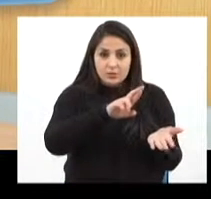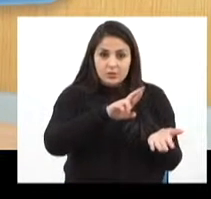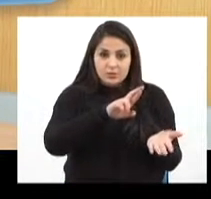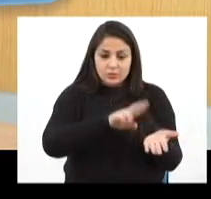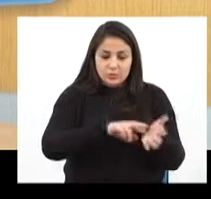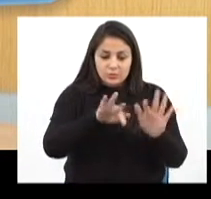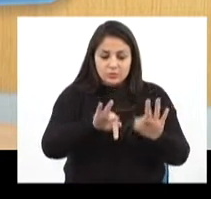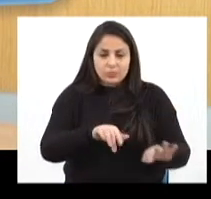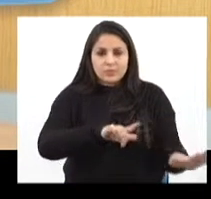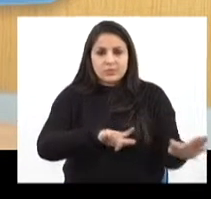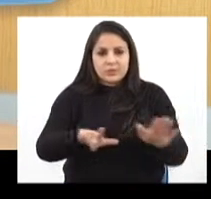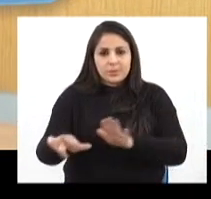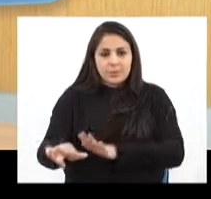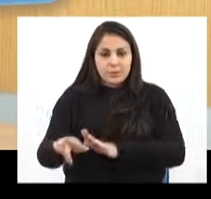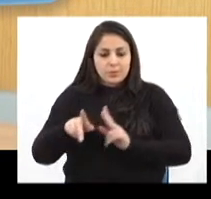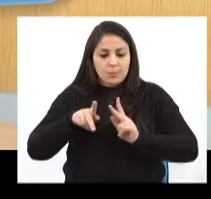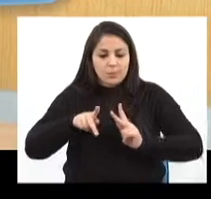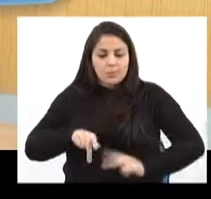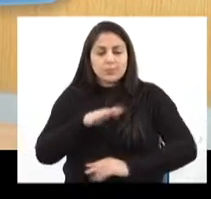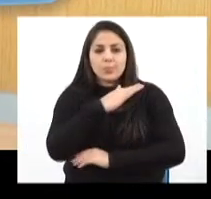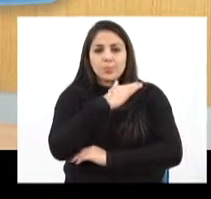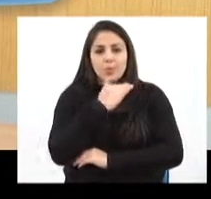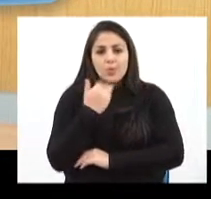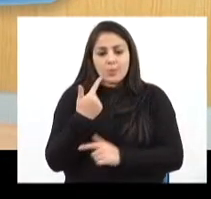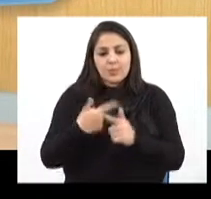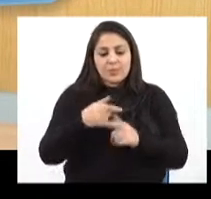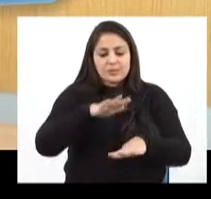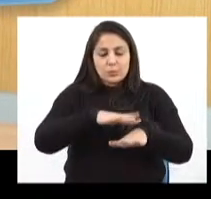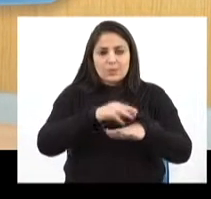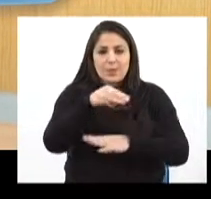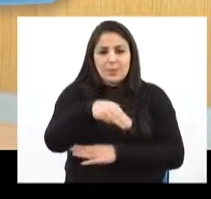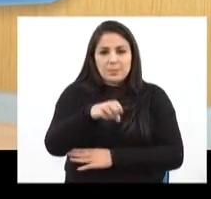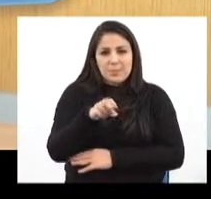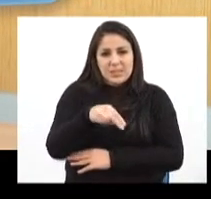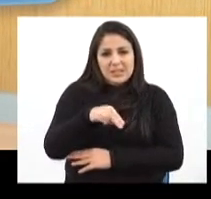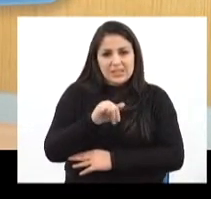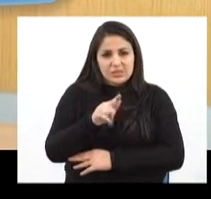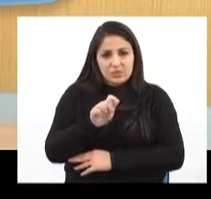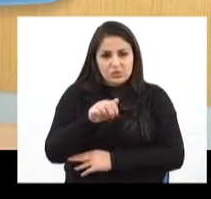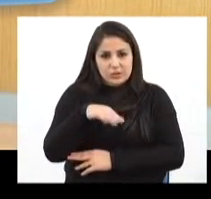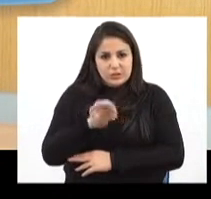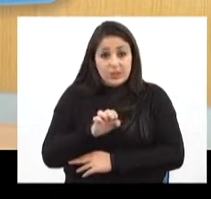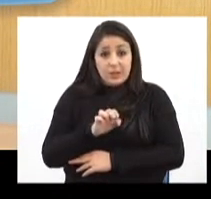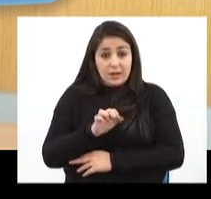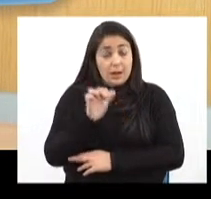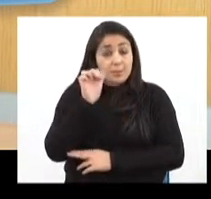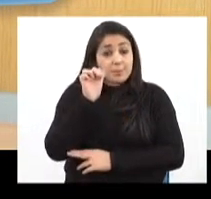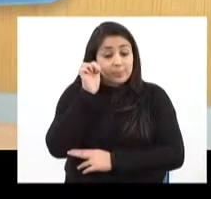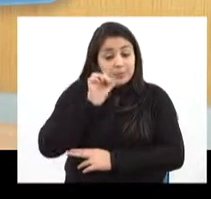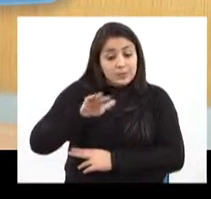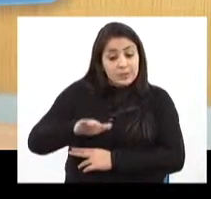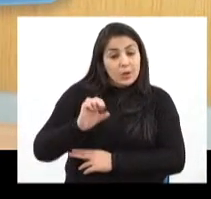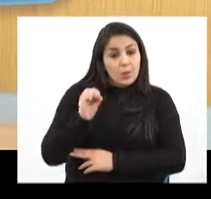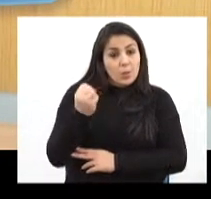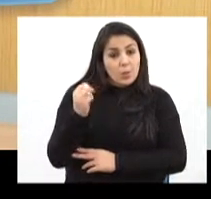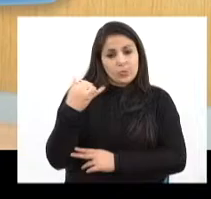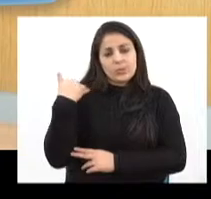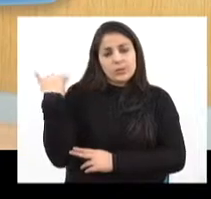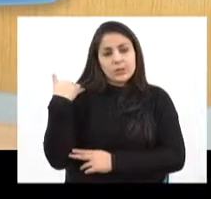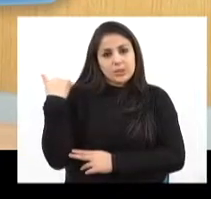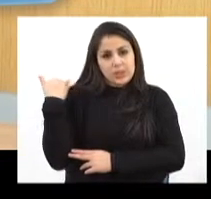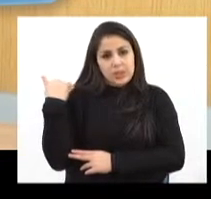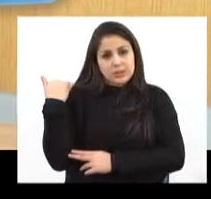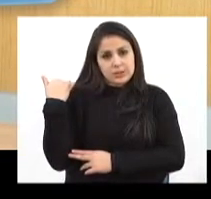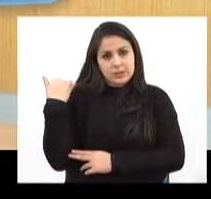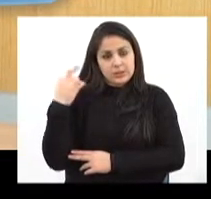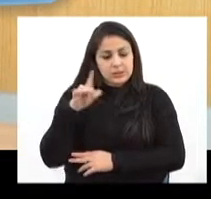Passo Fundo registrou no final de semana uma morte por meningite. A vítima tinha 8 anos e estava